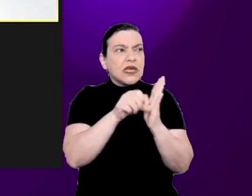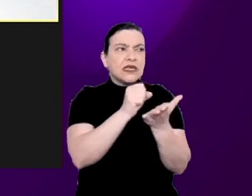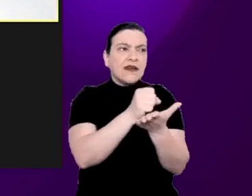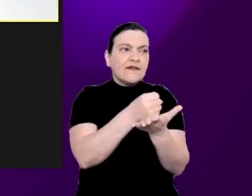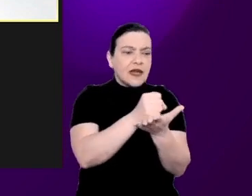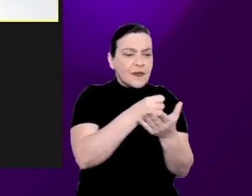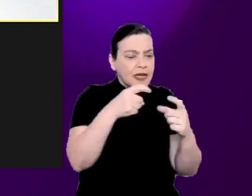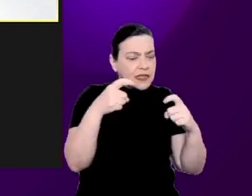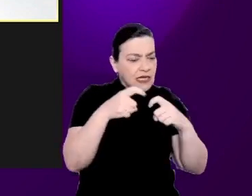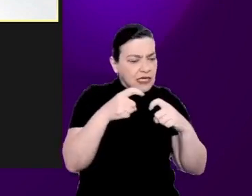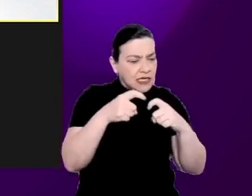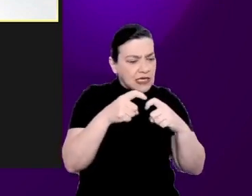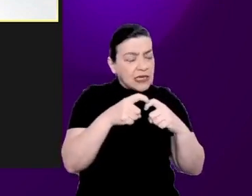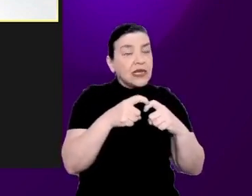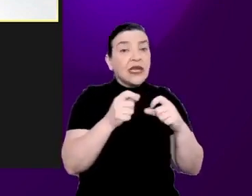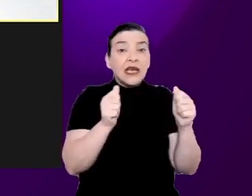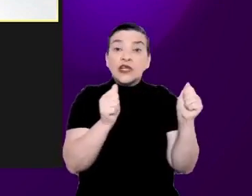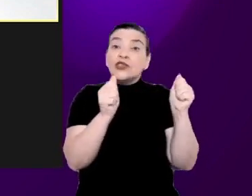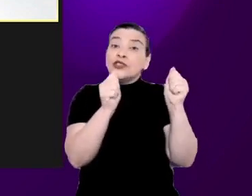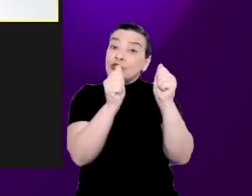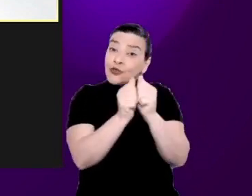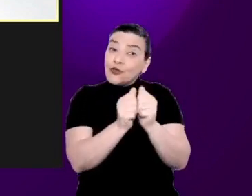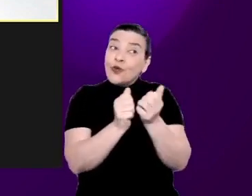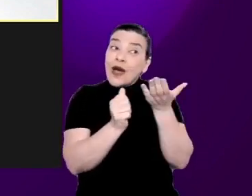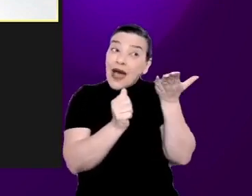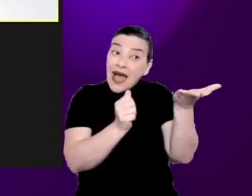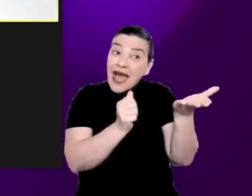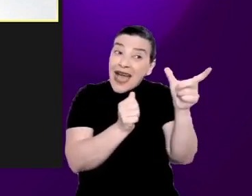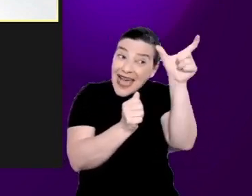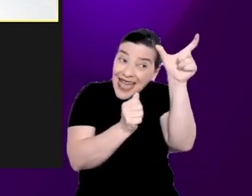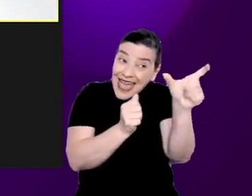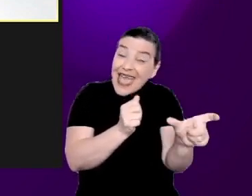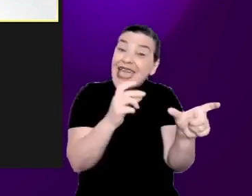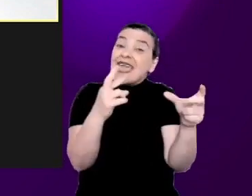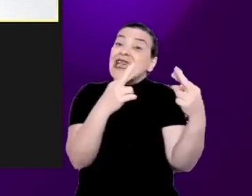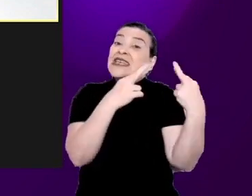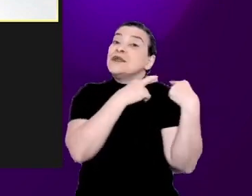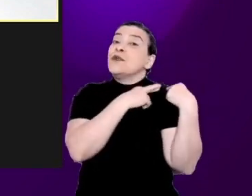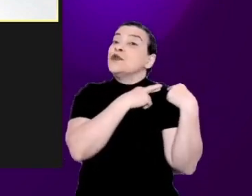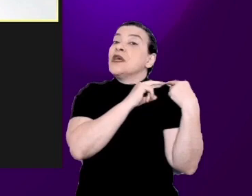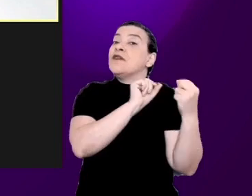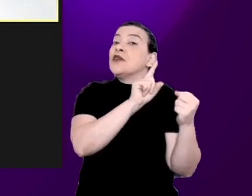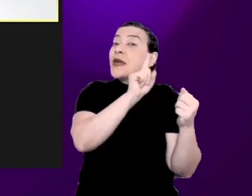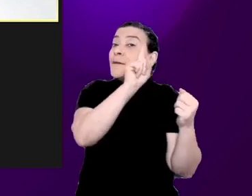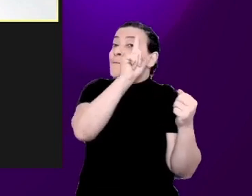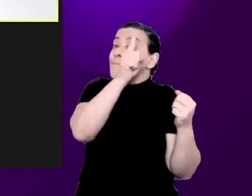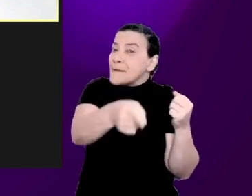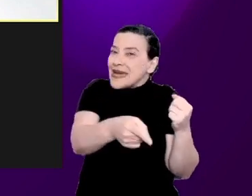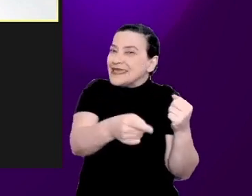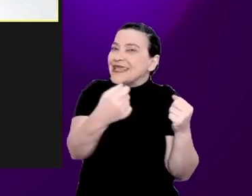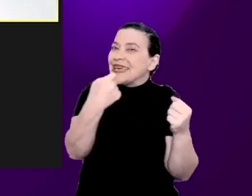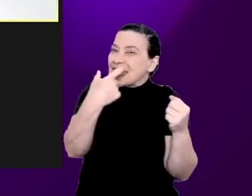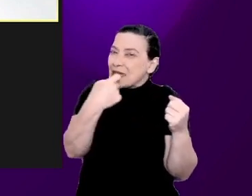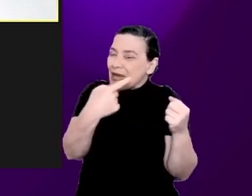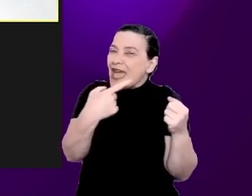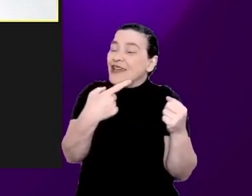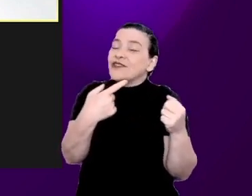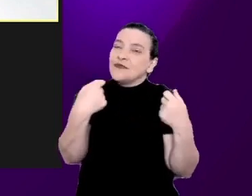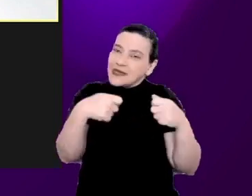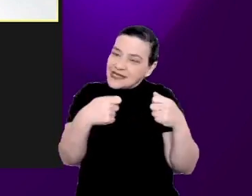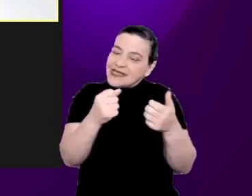essa atuação junto com o prescritor, né, para que a gente possa respeitar aí as nossas diretrizes e,